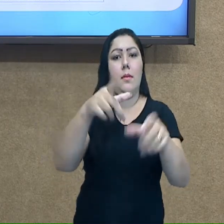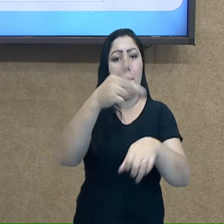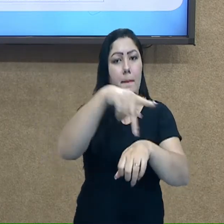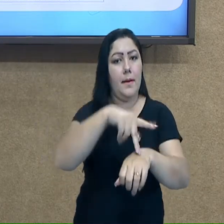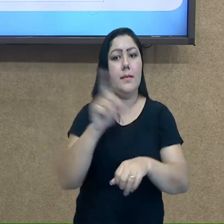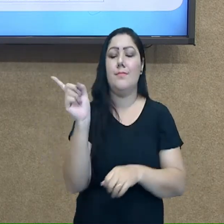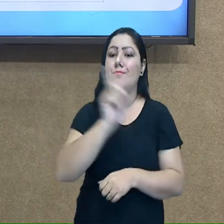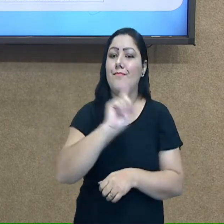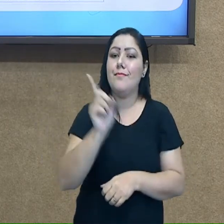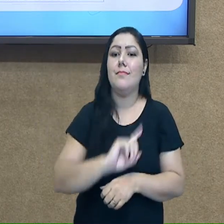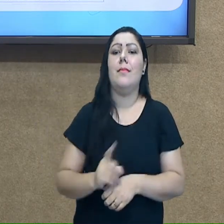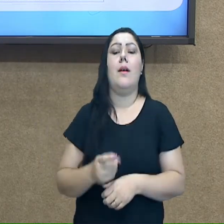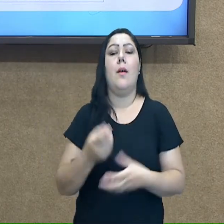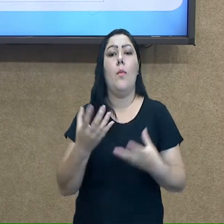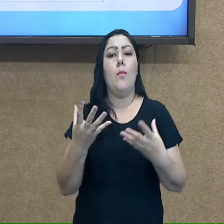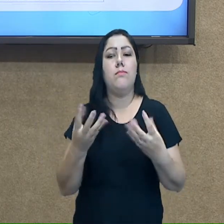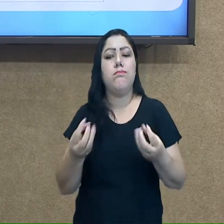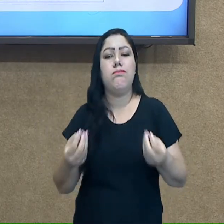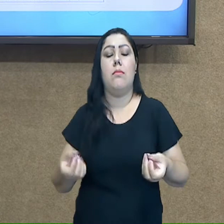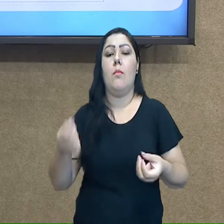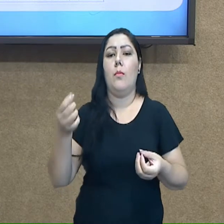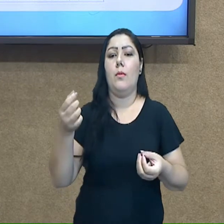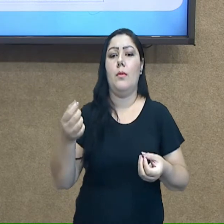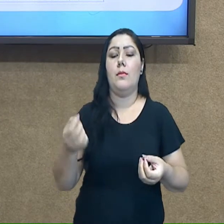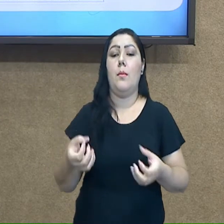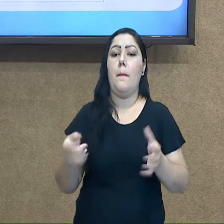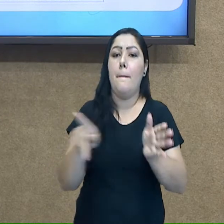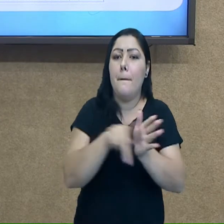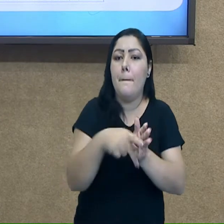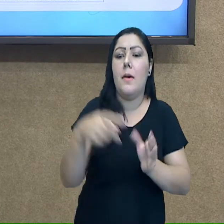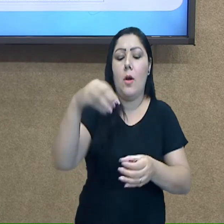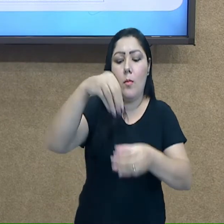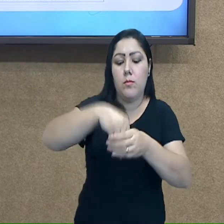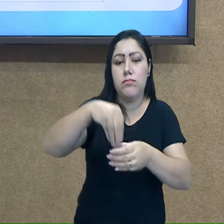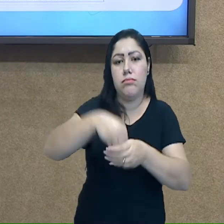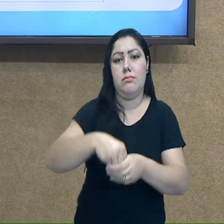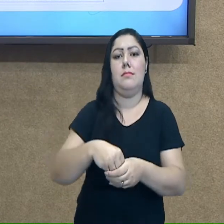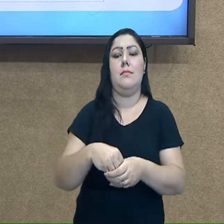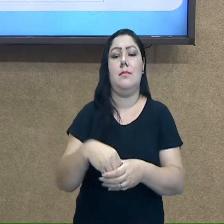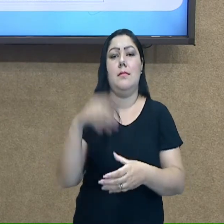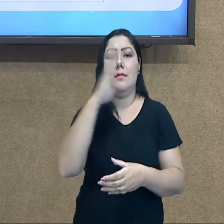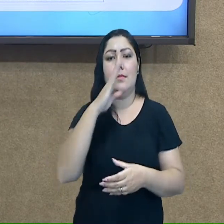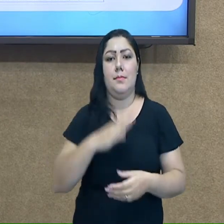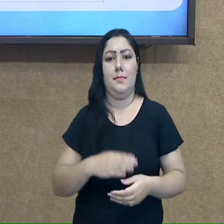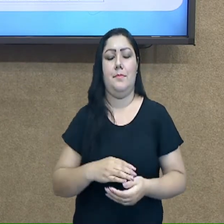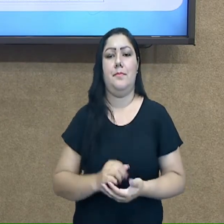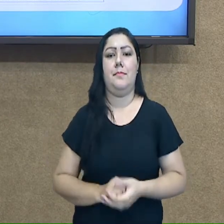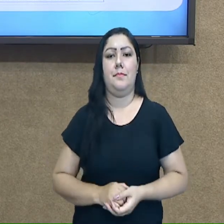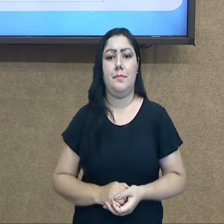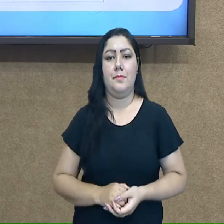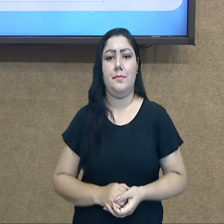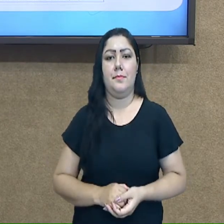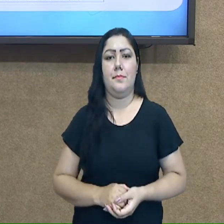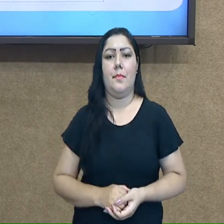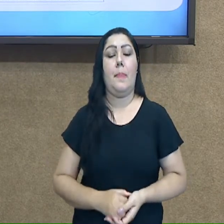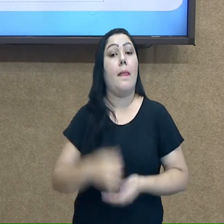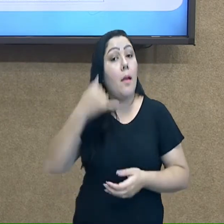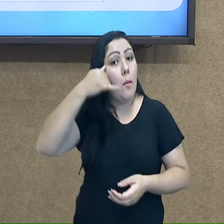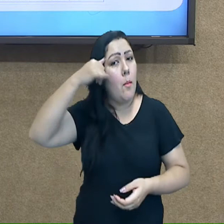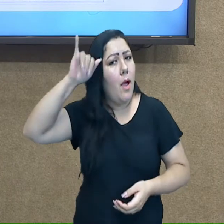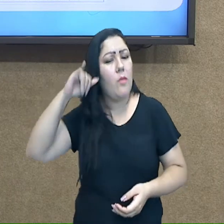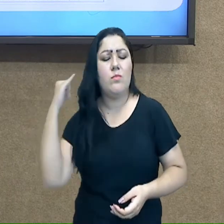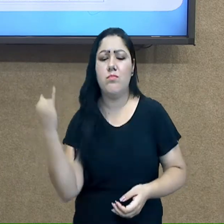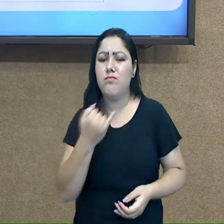pecuária foi uma atividade de grande importância para a expansão territorial na colônia portuguesa, na América. A pecuária se